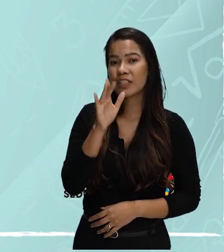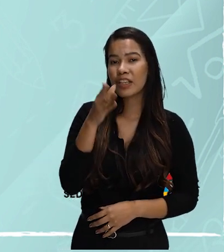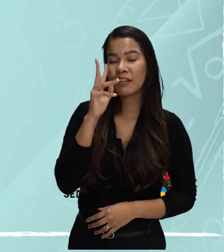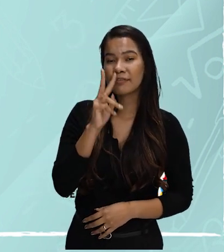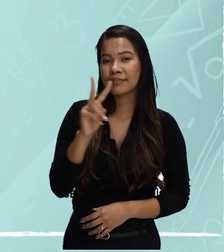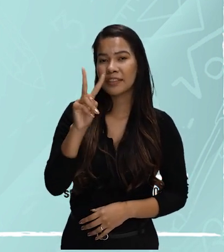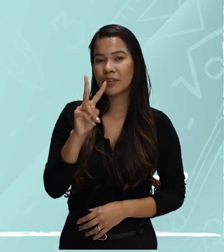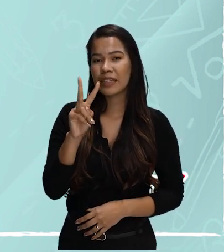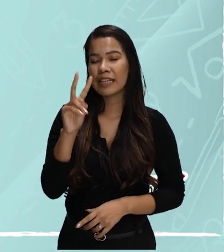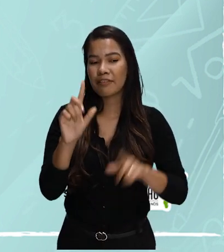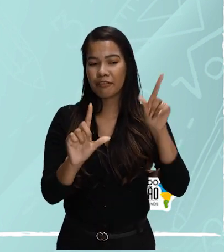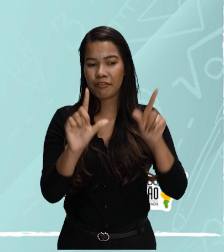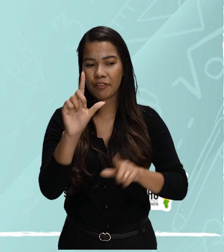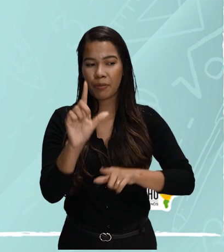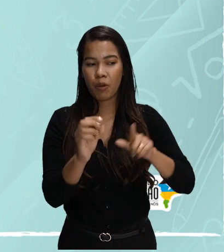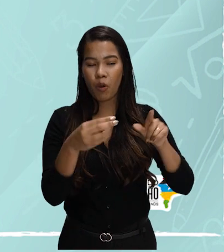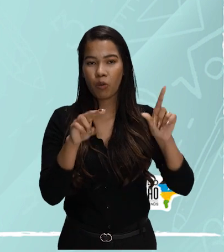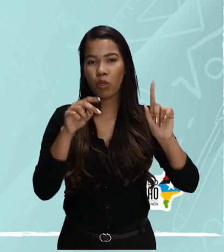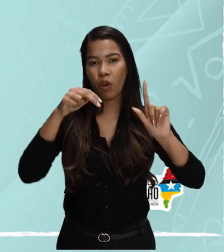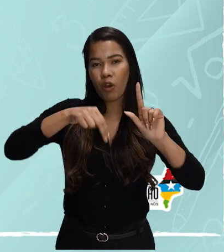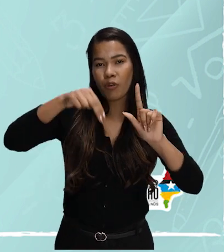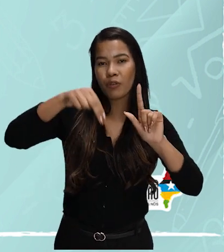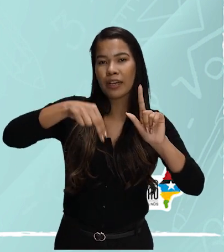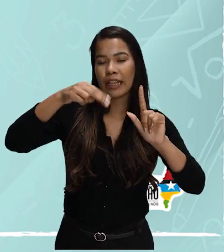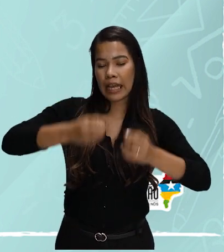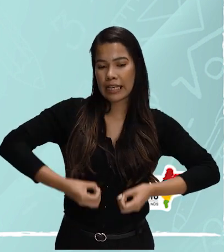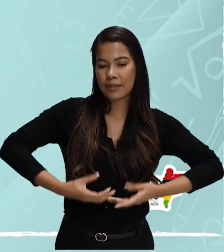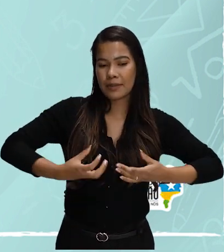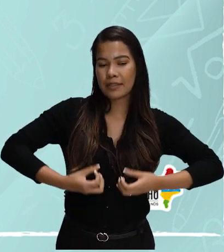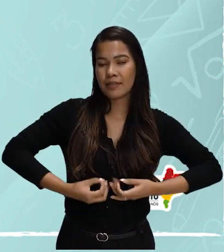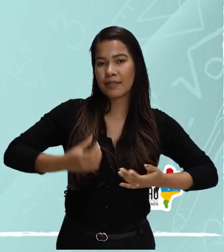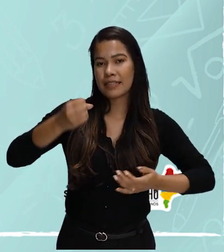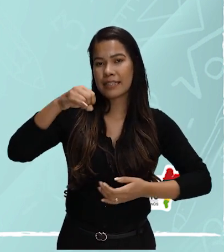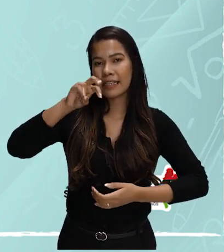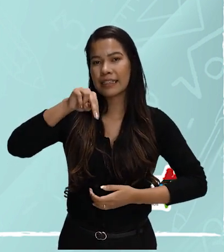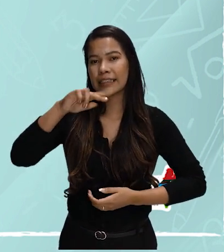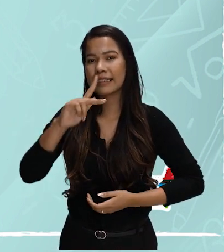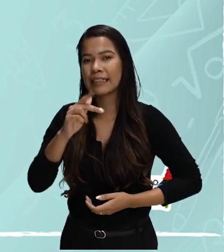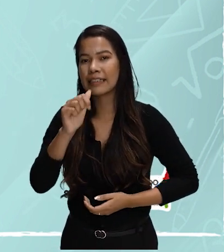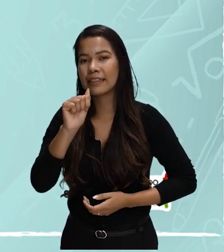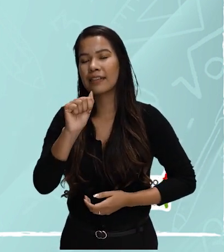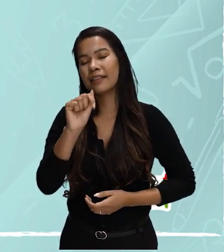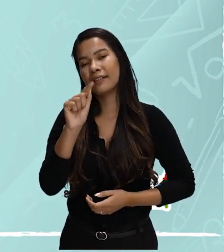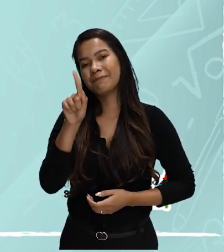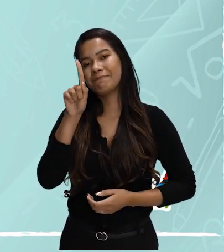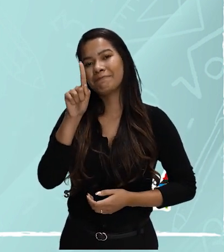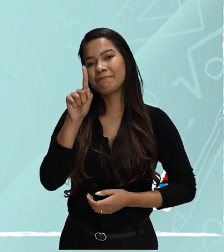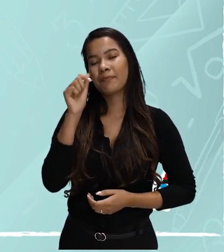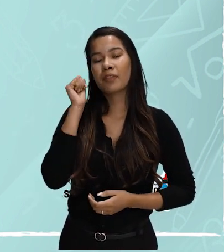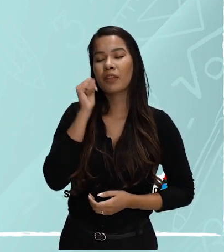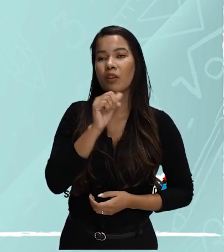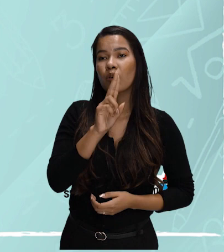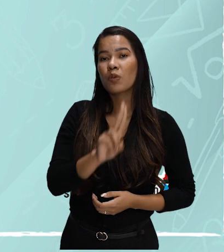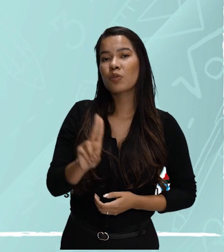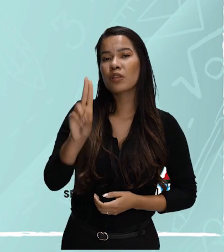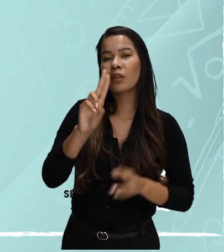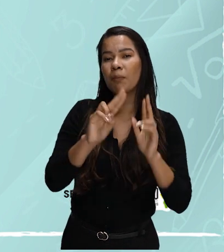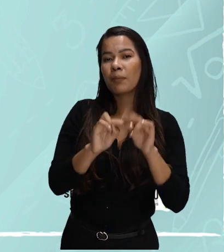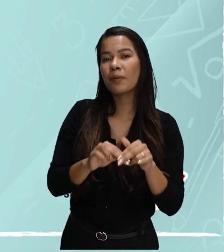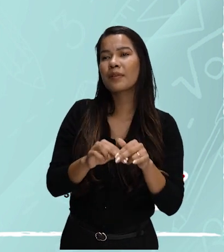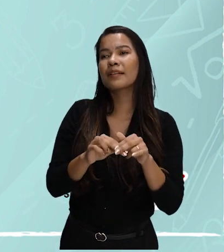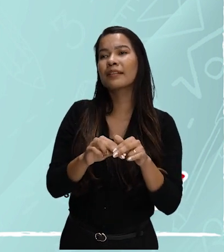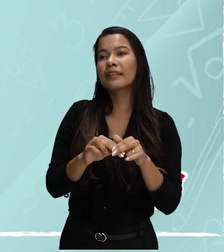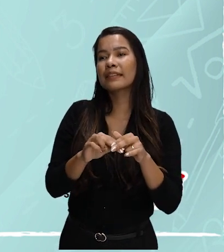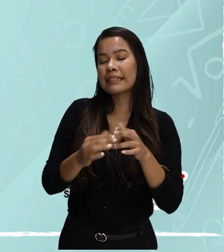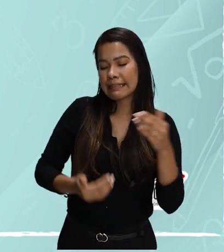ter visto em filme, em novela, a expressão sinhá usada pelos servos